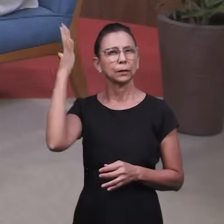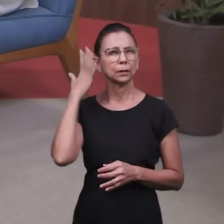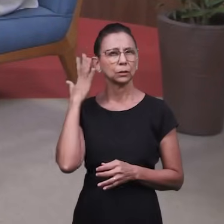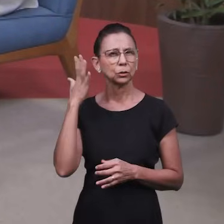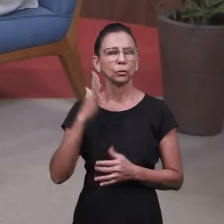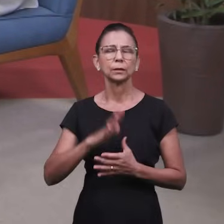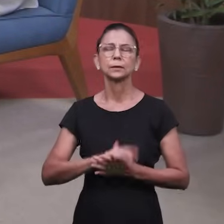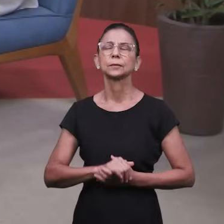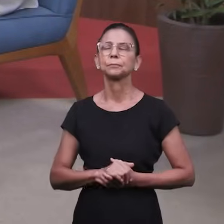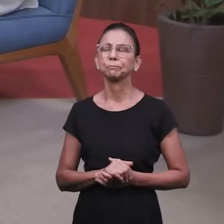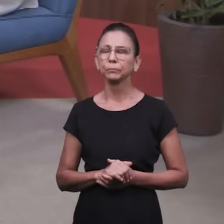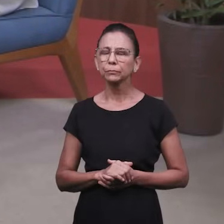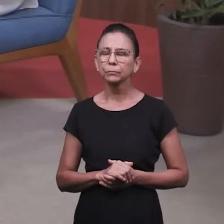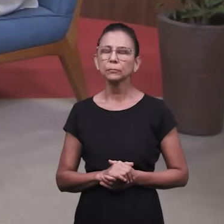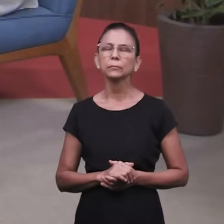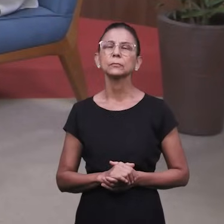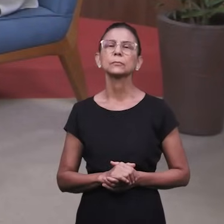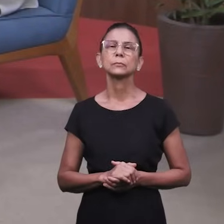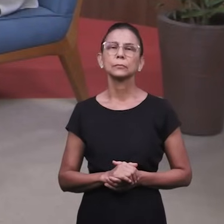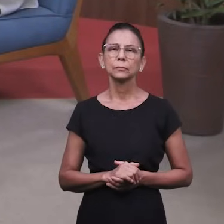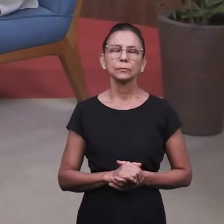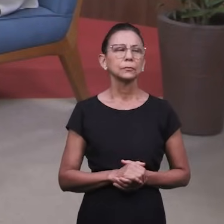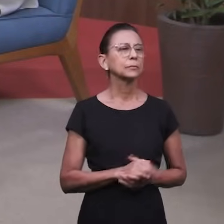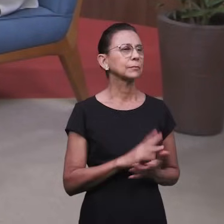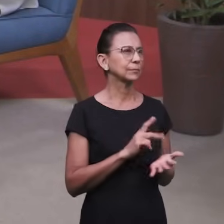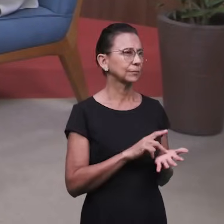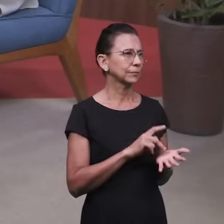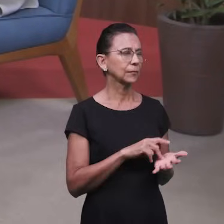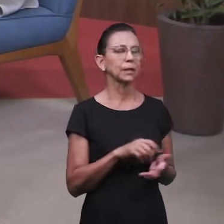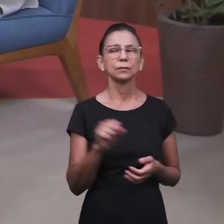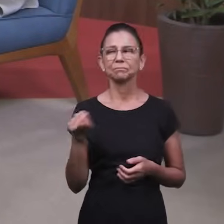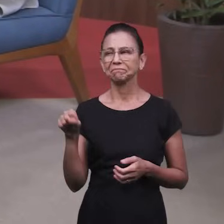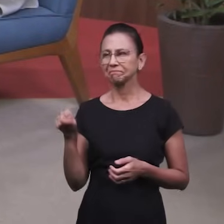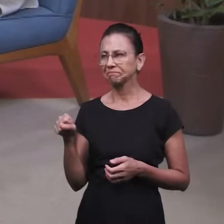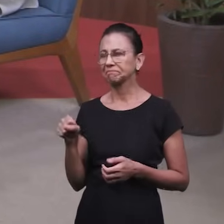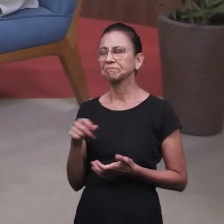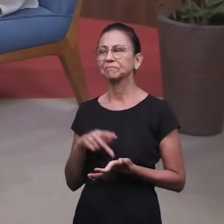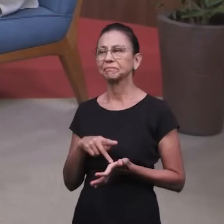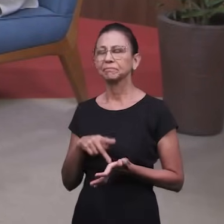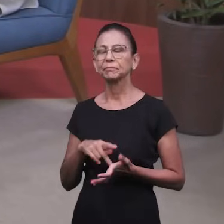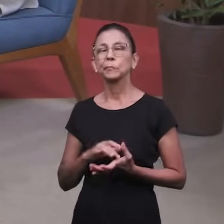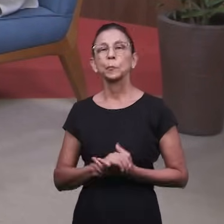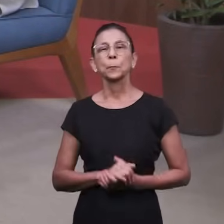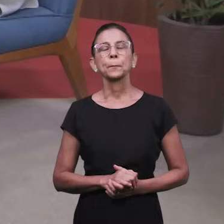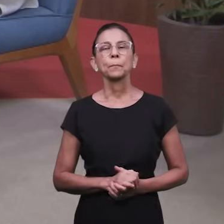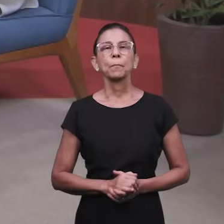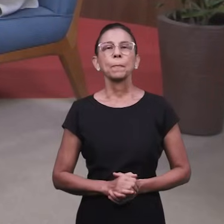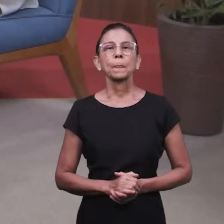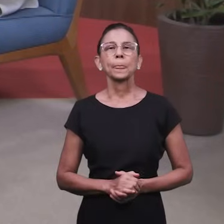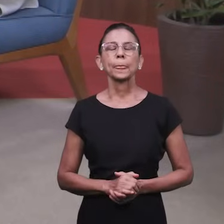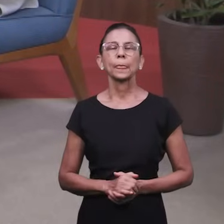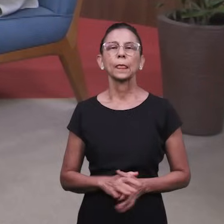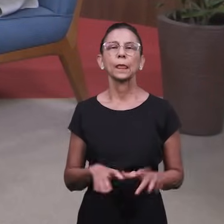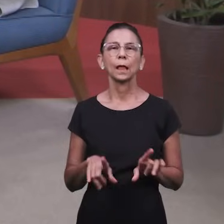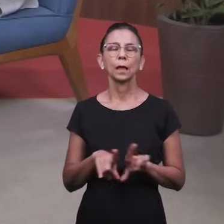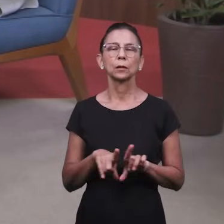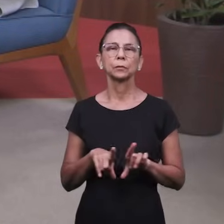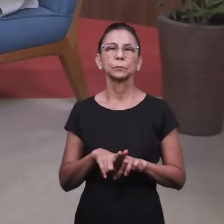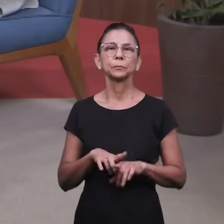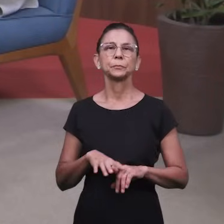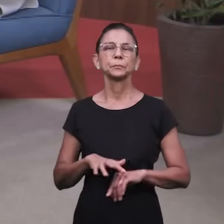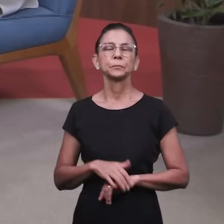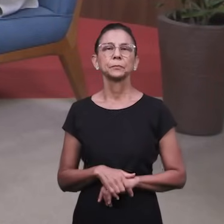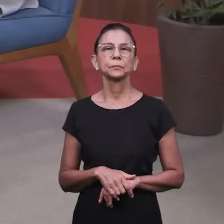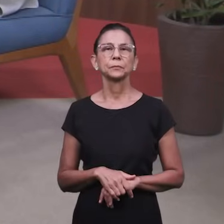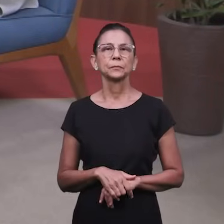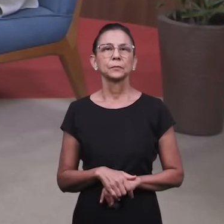É inesgotável esse tesouro. A cada programa a gente confere isso. Exatamente. Glória a Jesus. Vamos lá. Uma outra mensagem